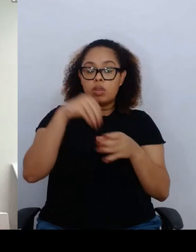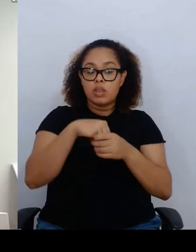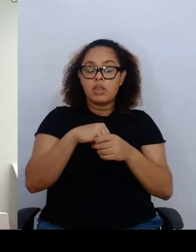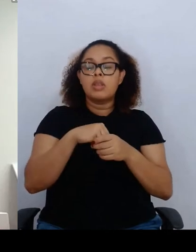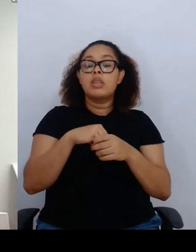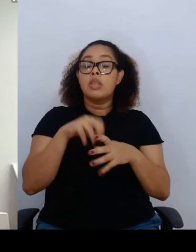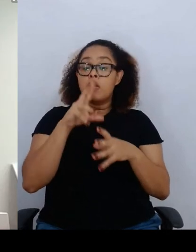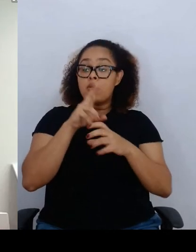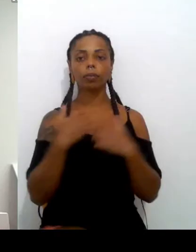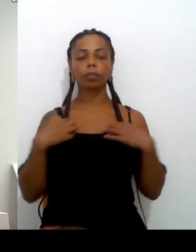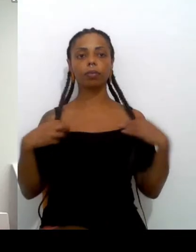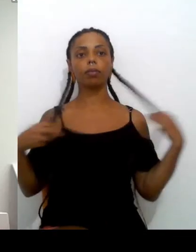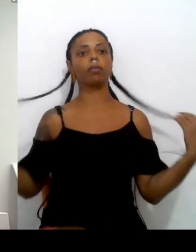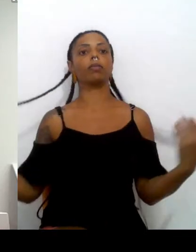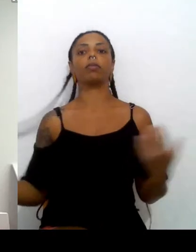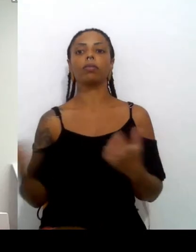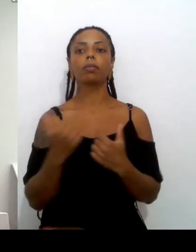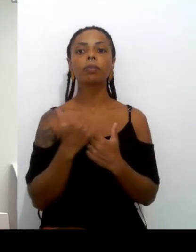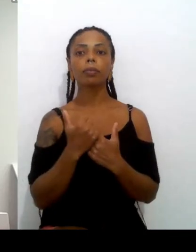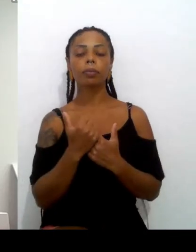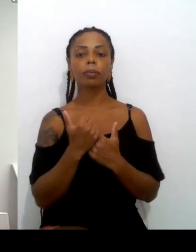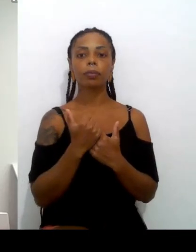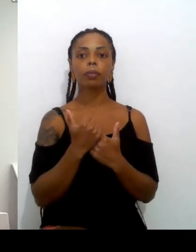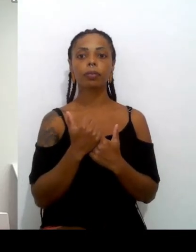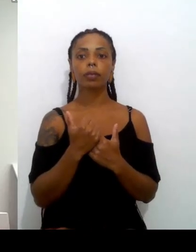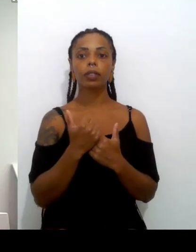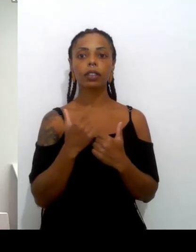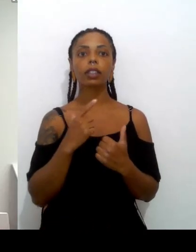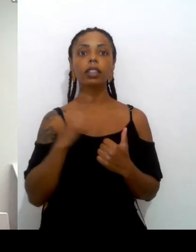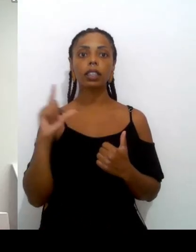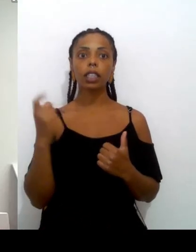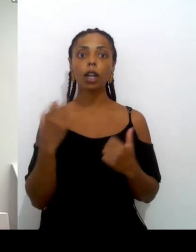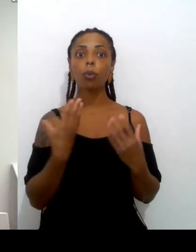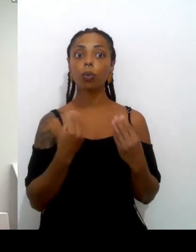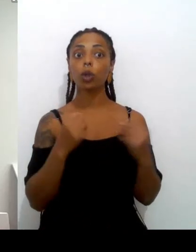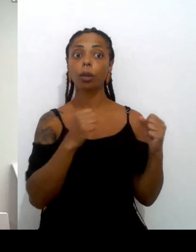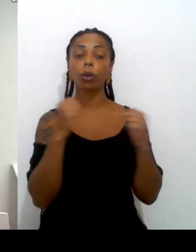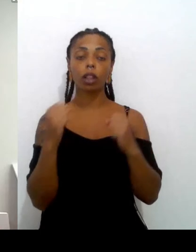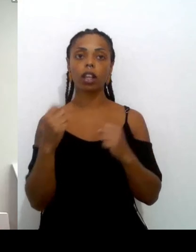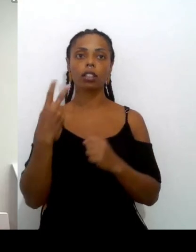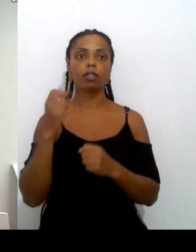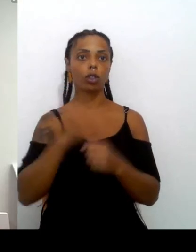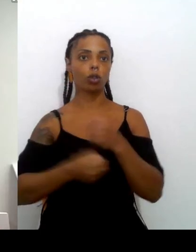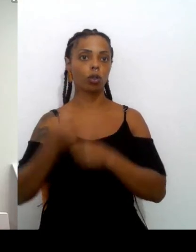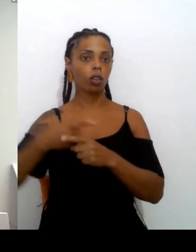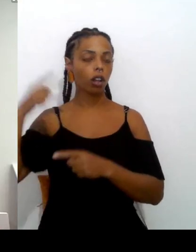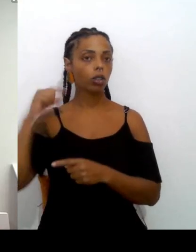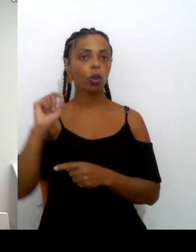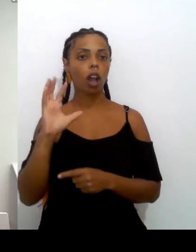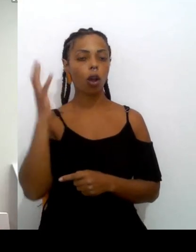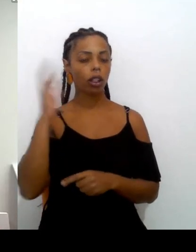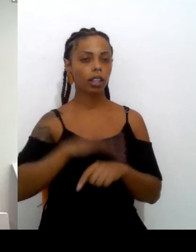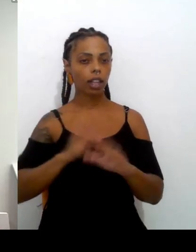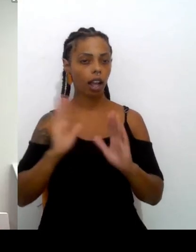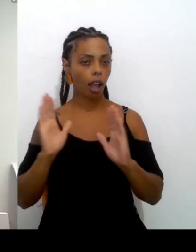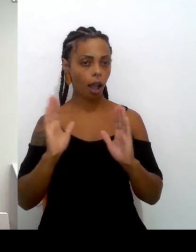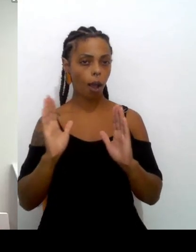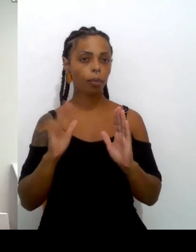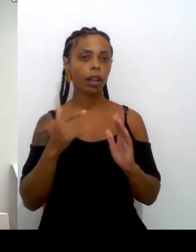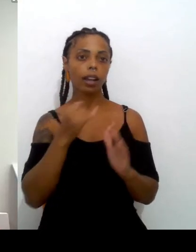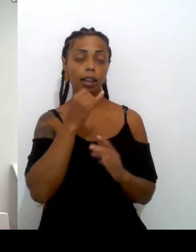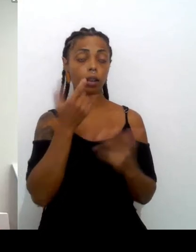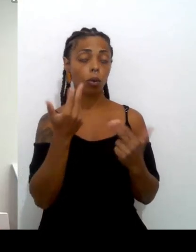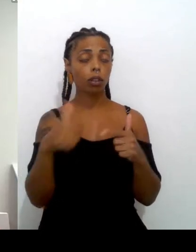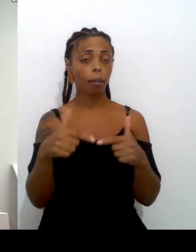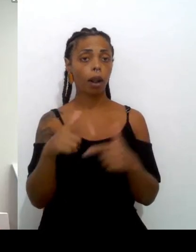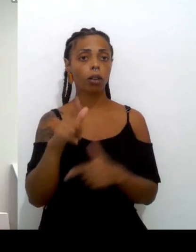a 28 anos e o que acontecia na época que o trabalho de muitas pessoas incluindo o trabalho do Greg Harrison